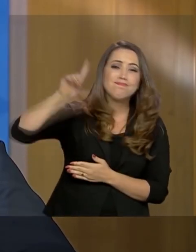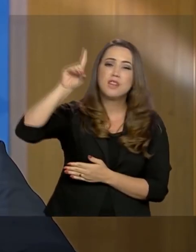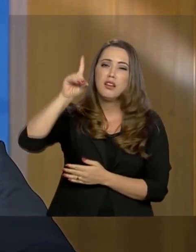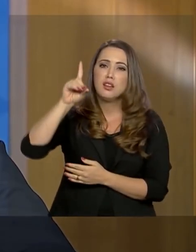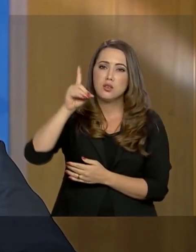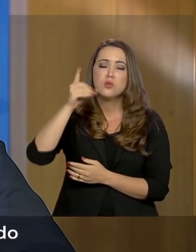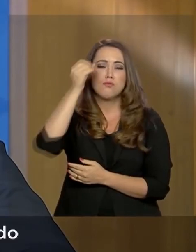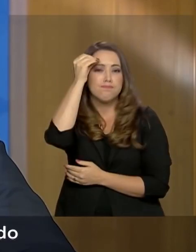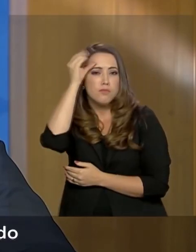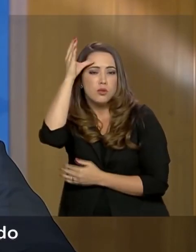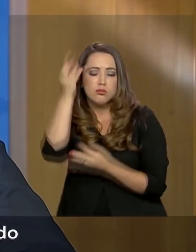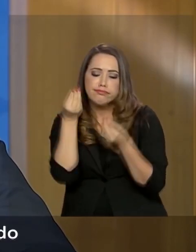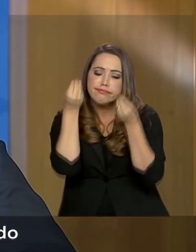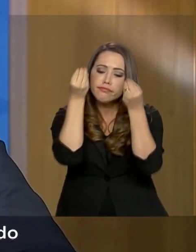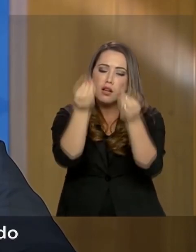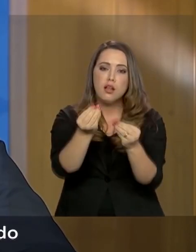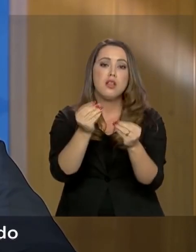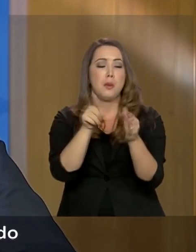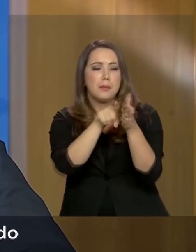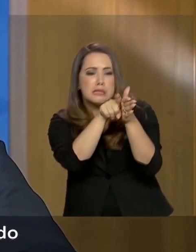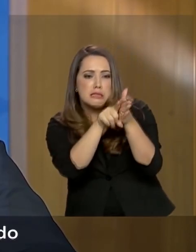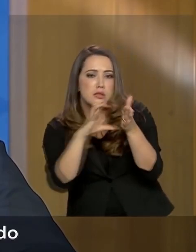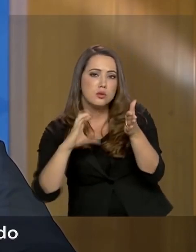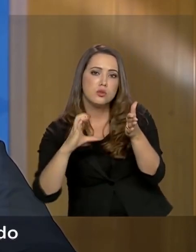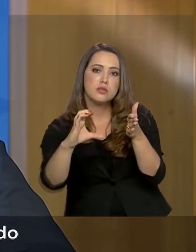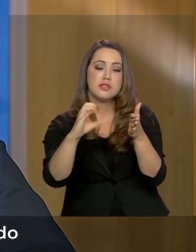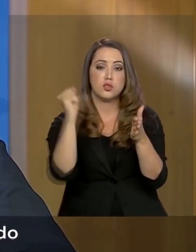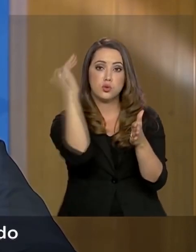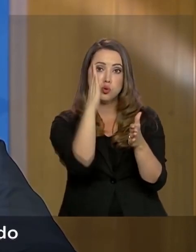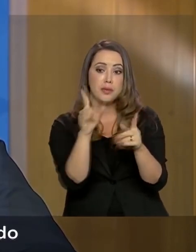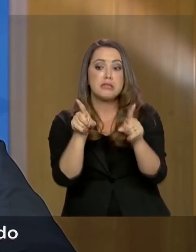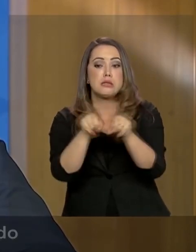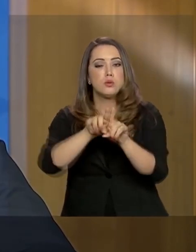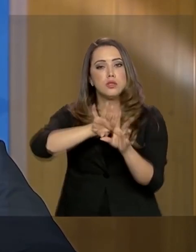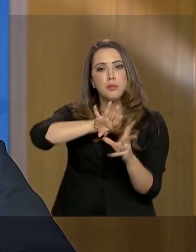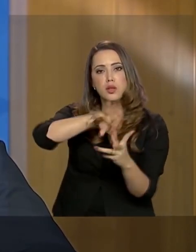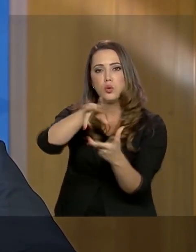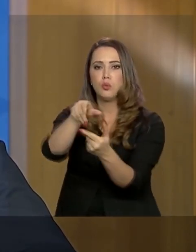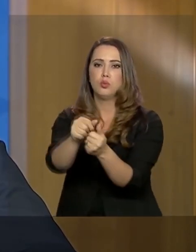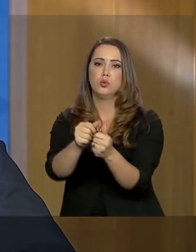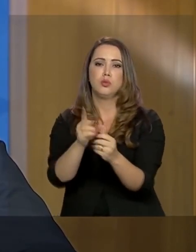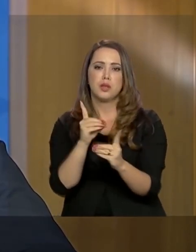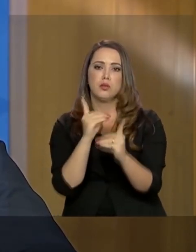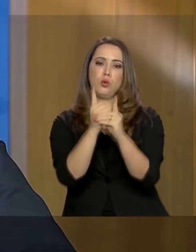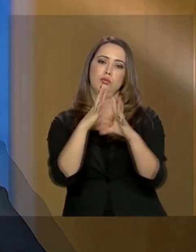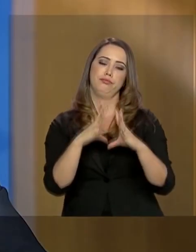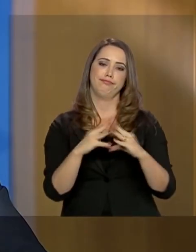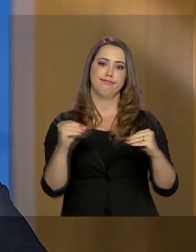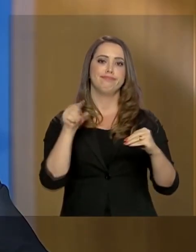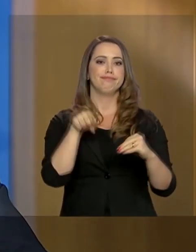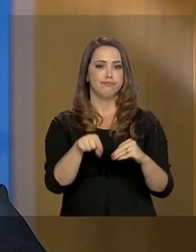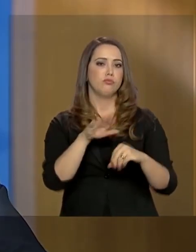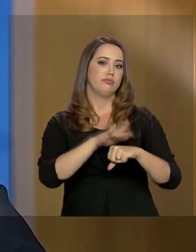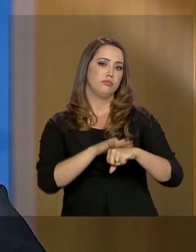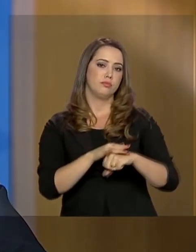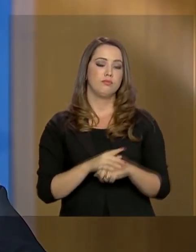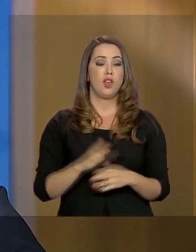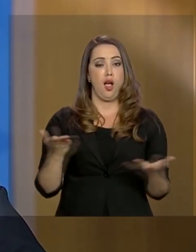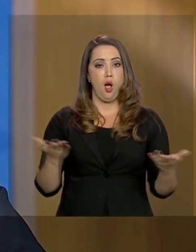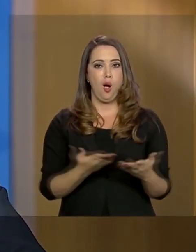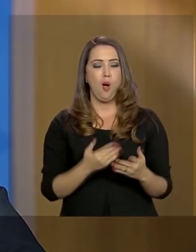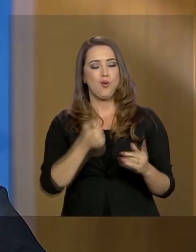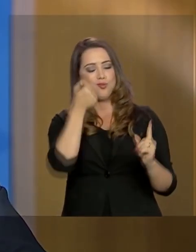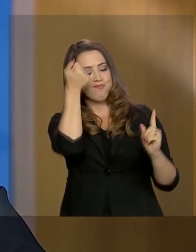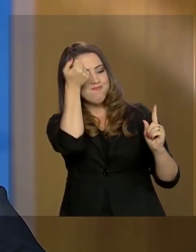que ele fica procurando conteúdo que apoia as ideias dele, ele vê isso e diz, esse cara é louco. Virou a casaca. Ele elogiou o presidente na segunda, e na quinta